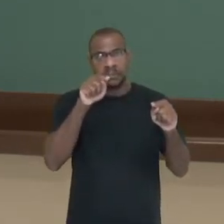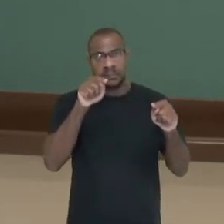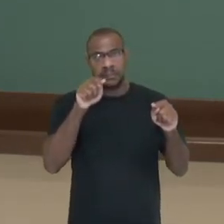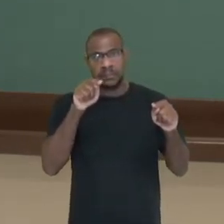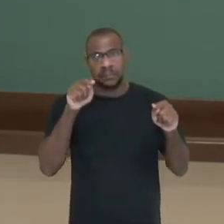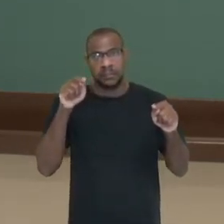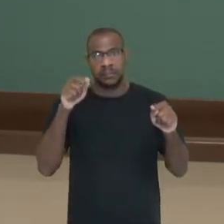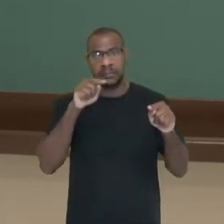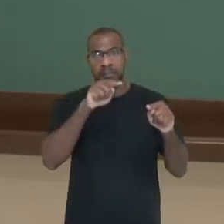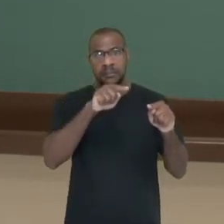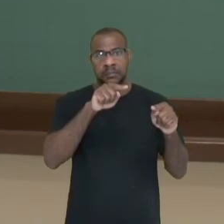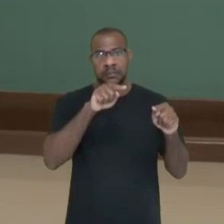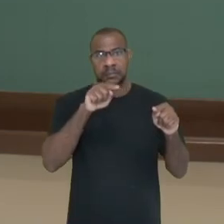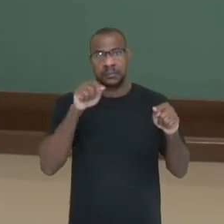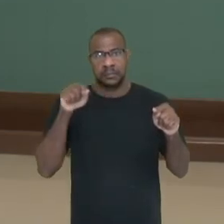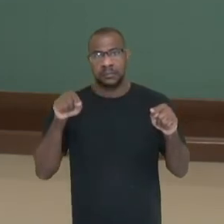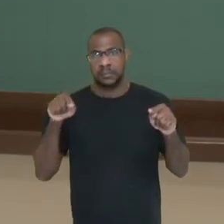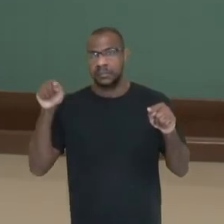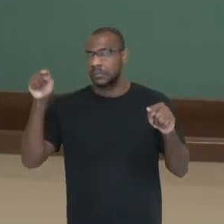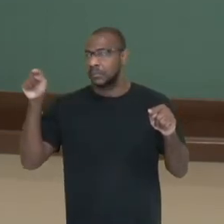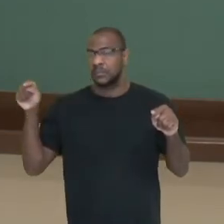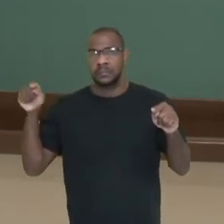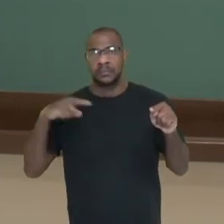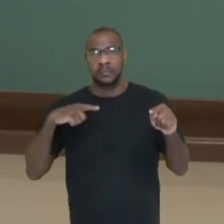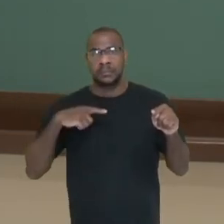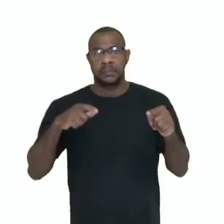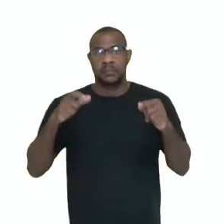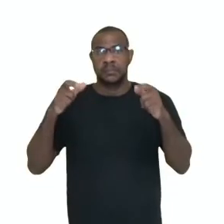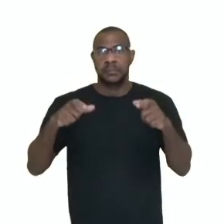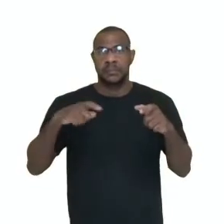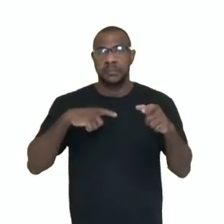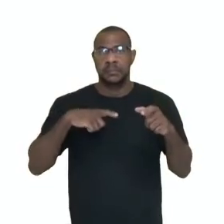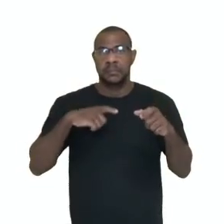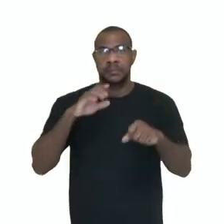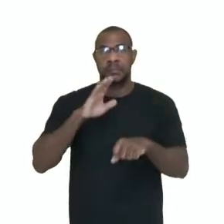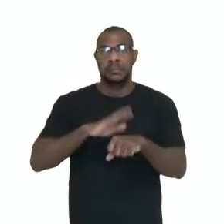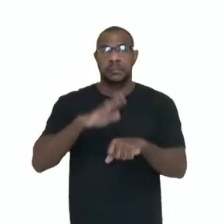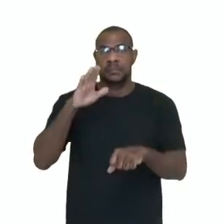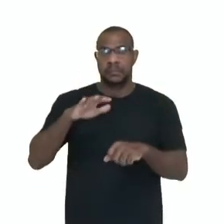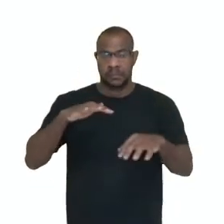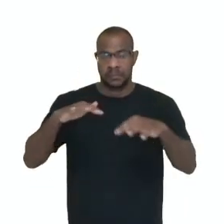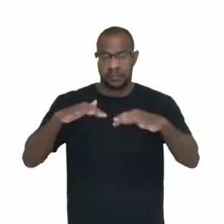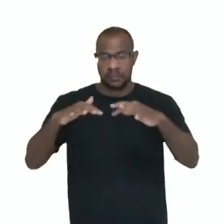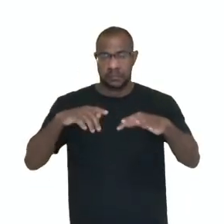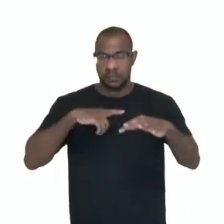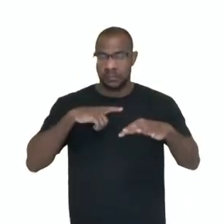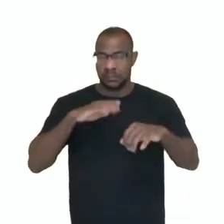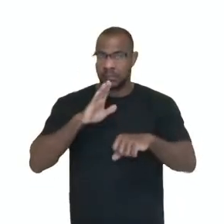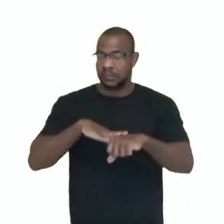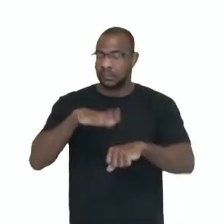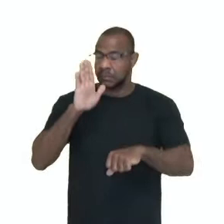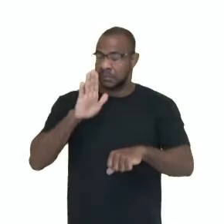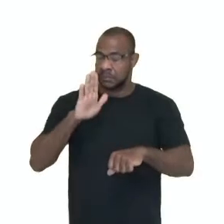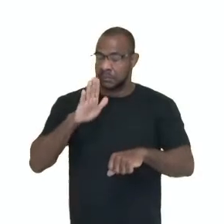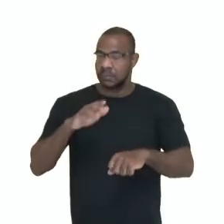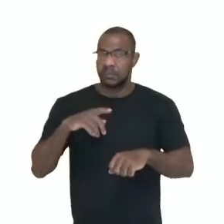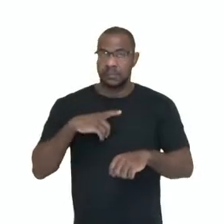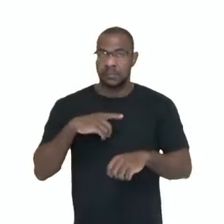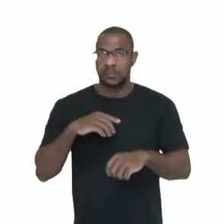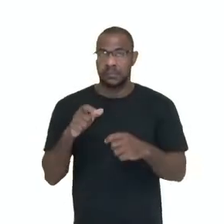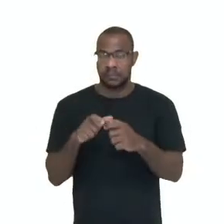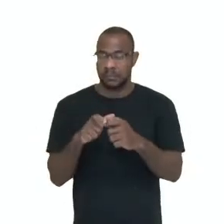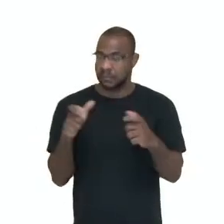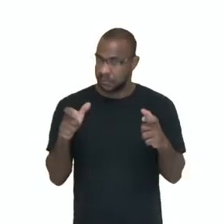no 3 e no 5, são os pontos onde você tem a maior vibração. Entende-se? É onde você tem